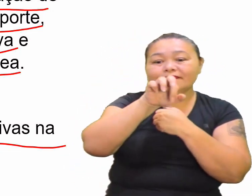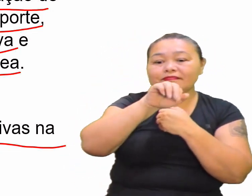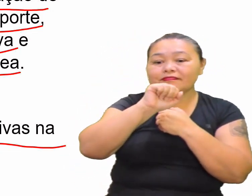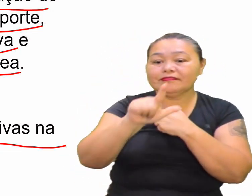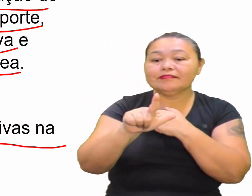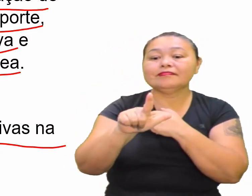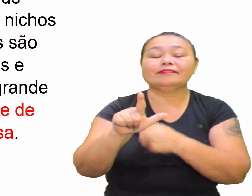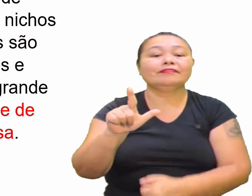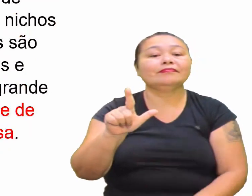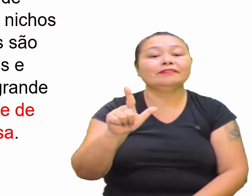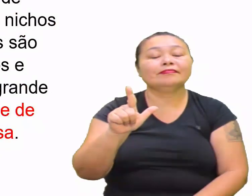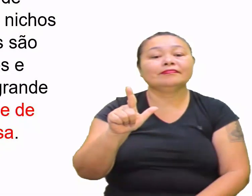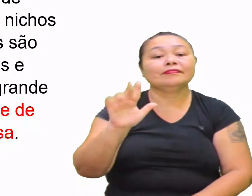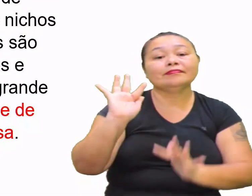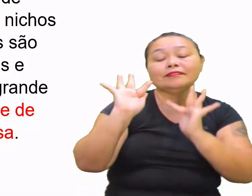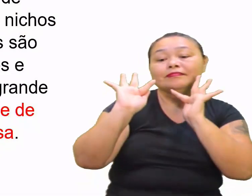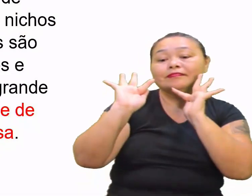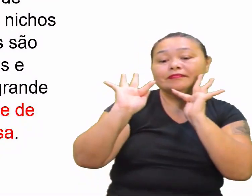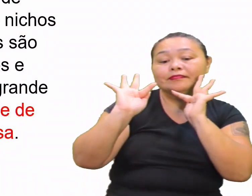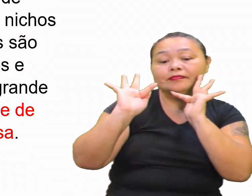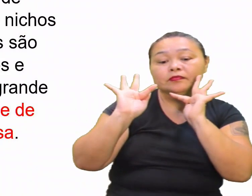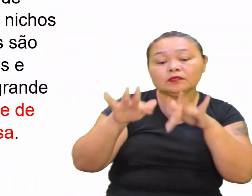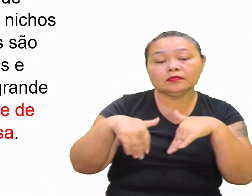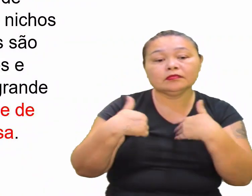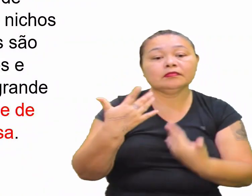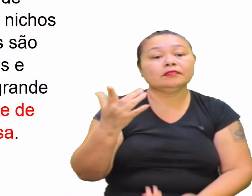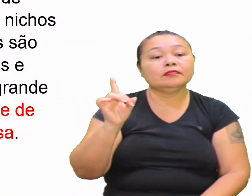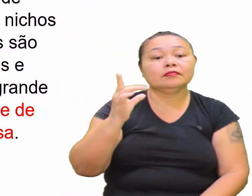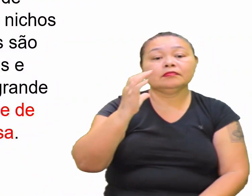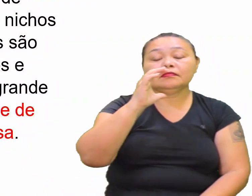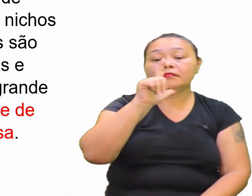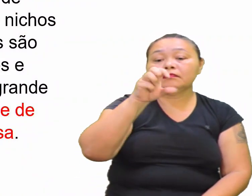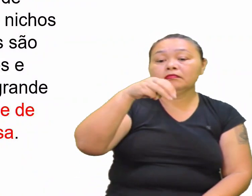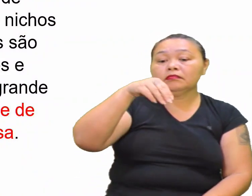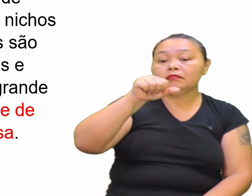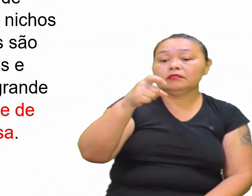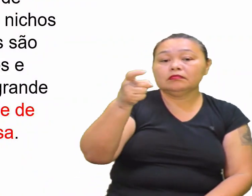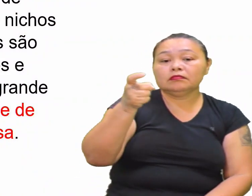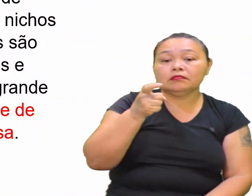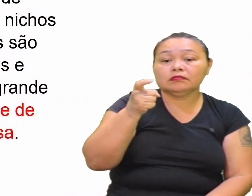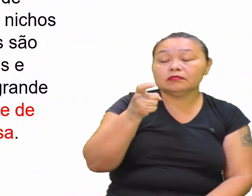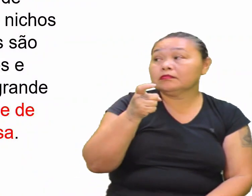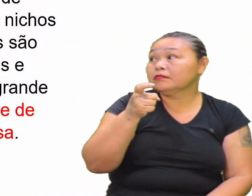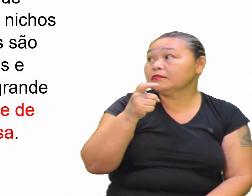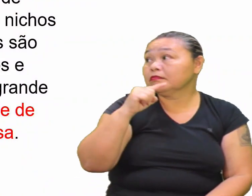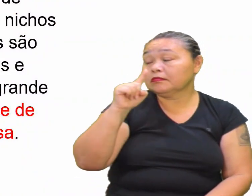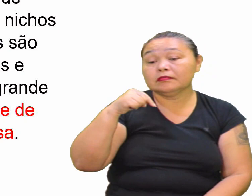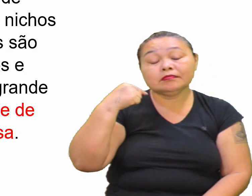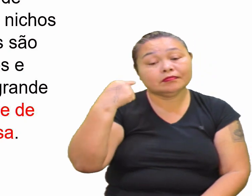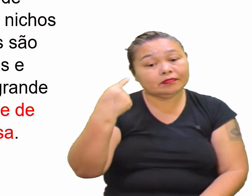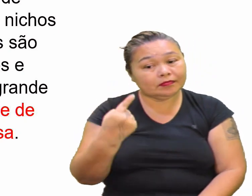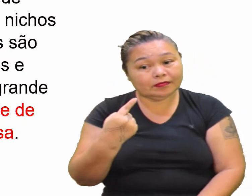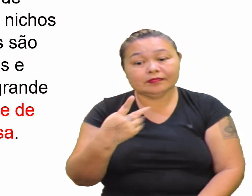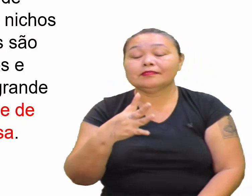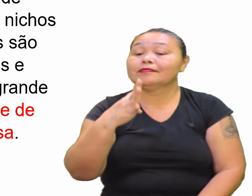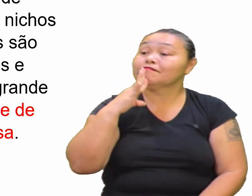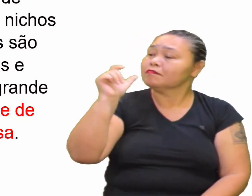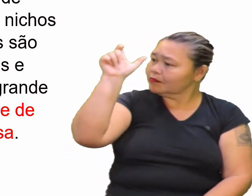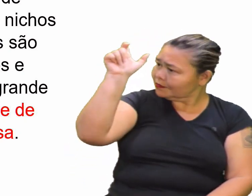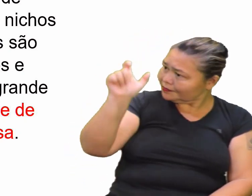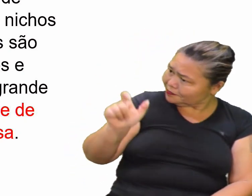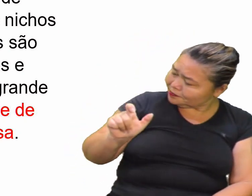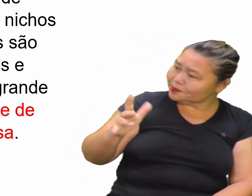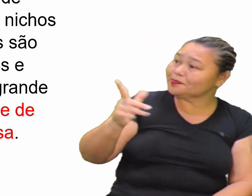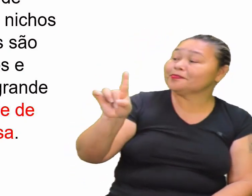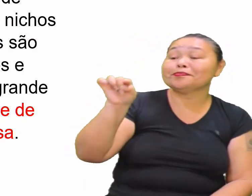E agora, finalizando aí, que é a última fase, o clímax. Que você já seria passou essa comunidade, já conheceu, né? O temperamento